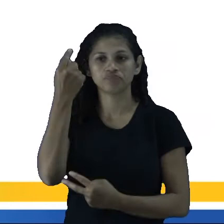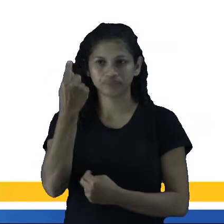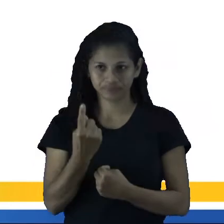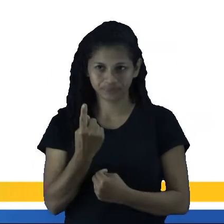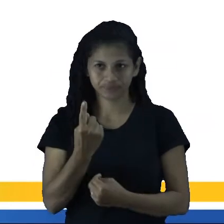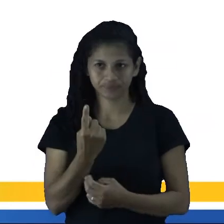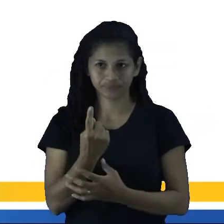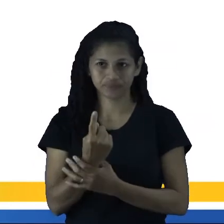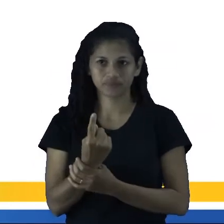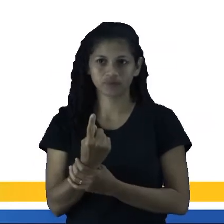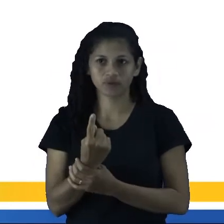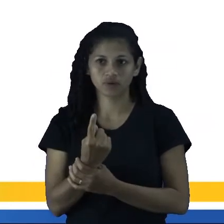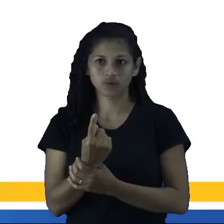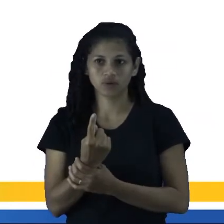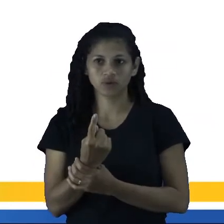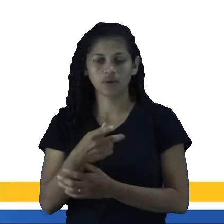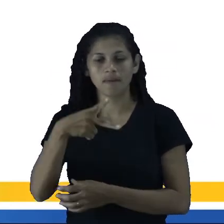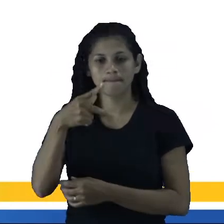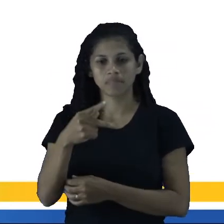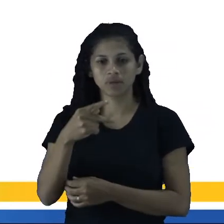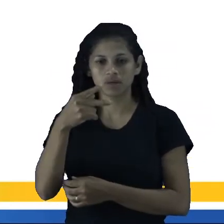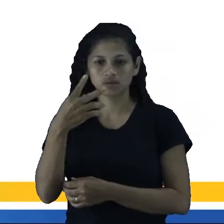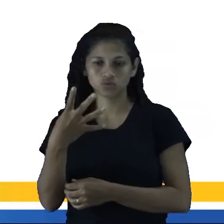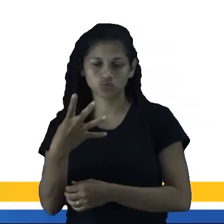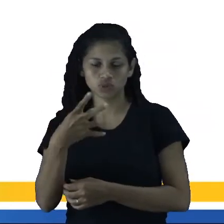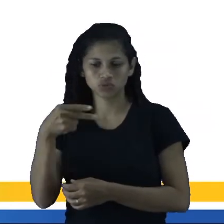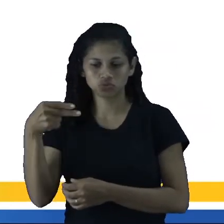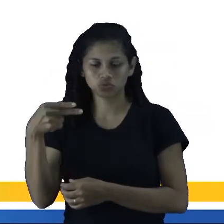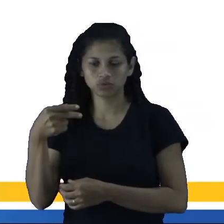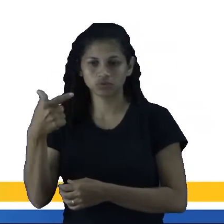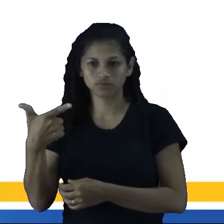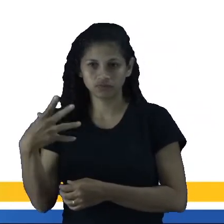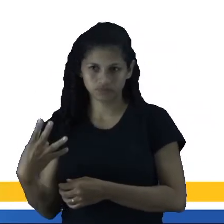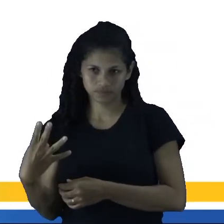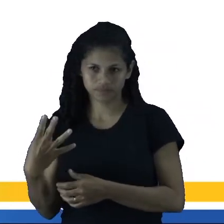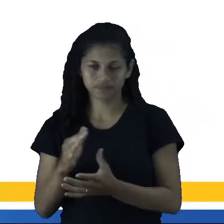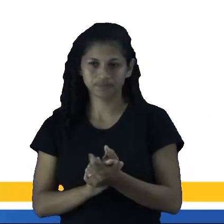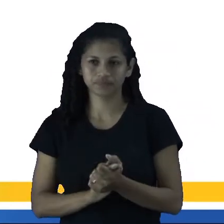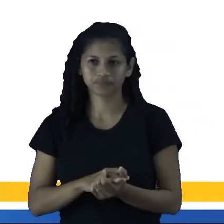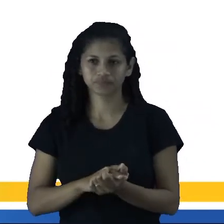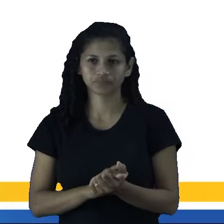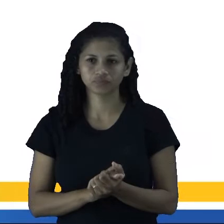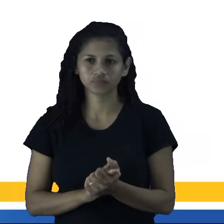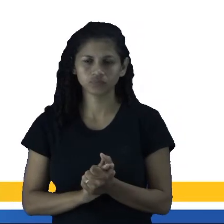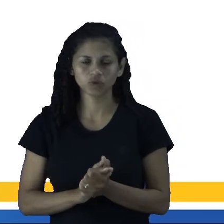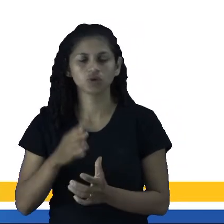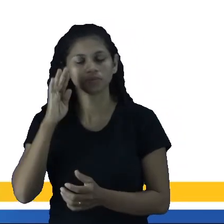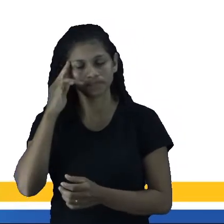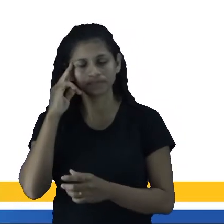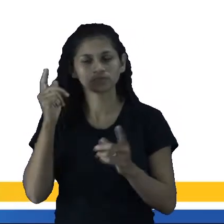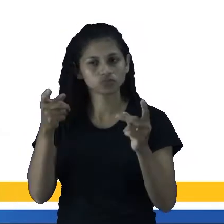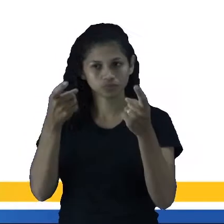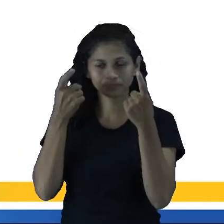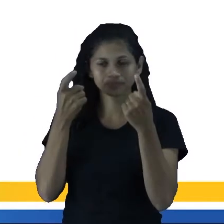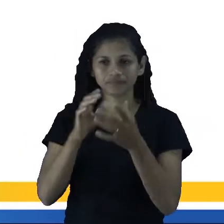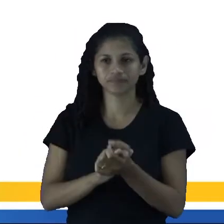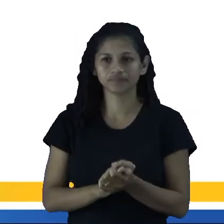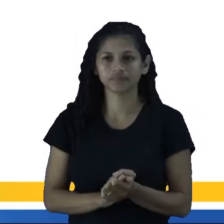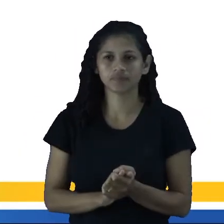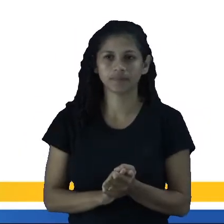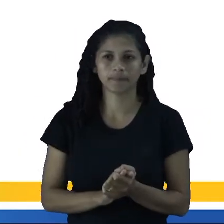uma só. Logo vai dar P de 4, que é 24. Ok? É só prestar atenção nesse detalhe.